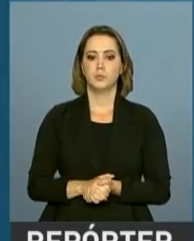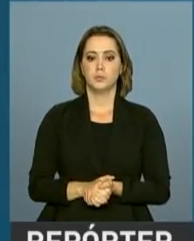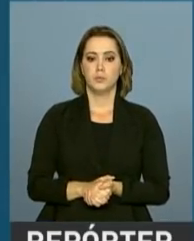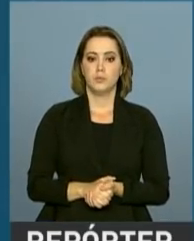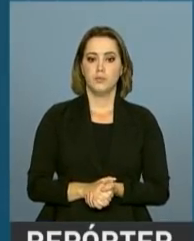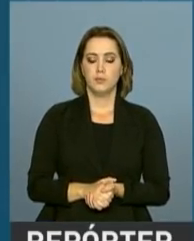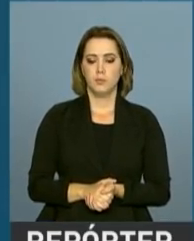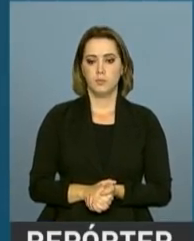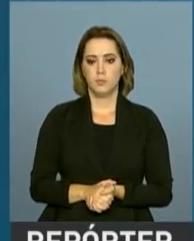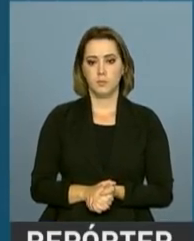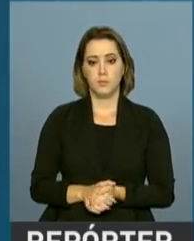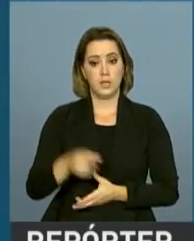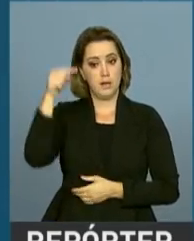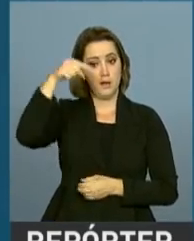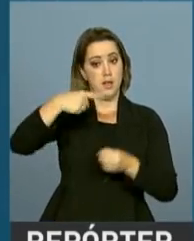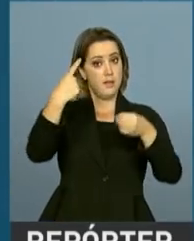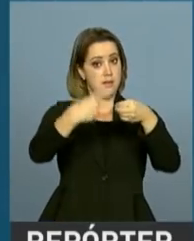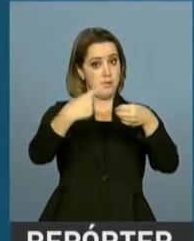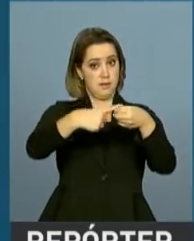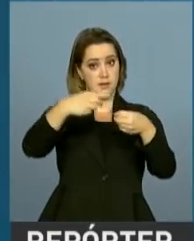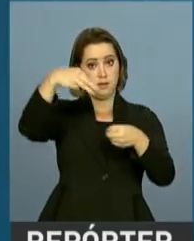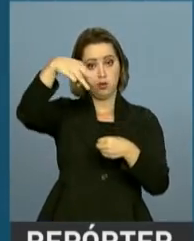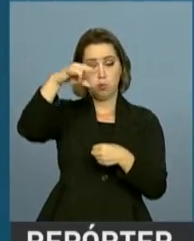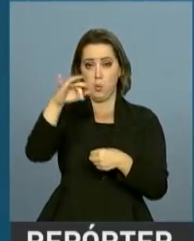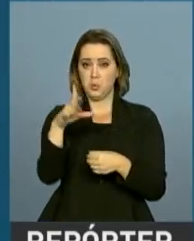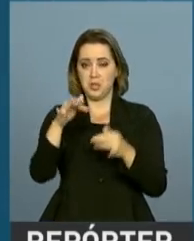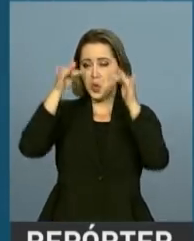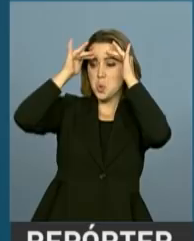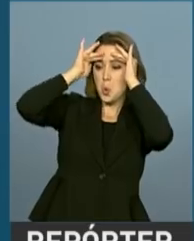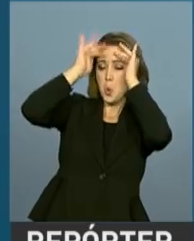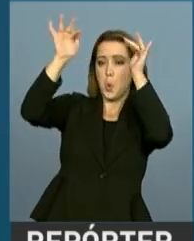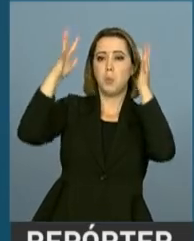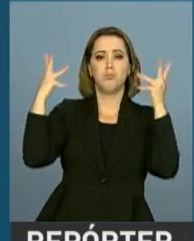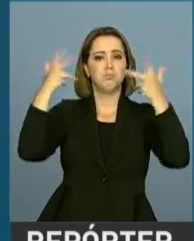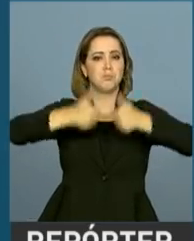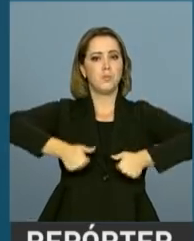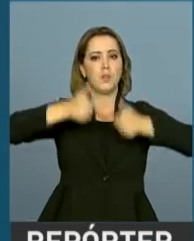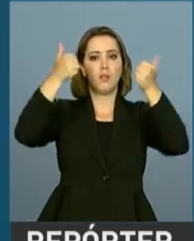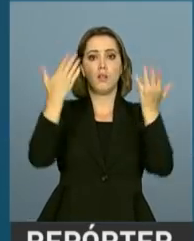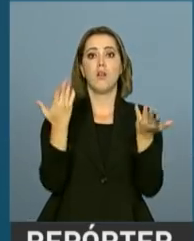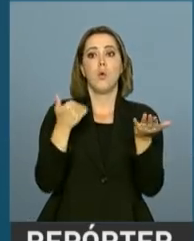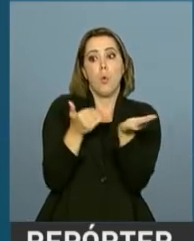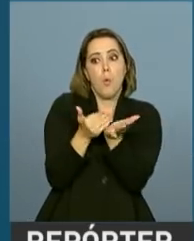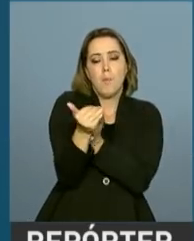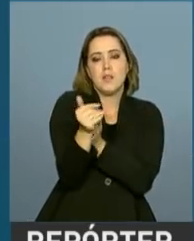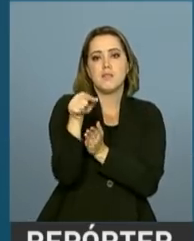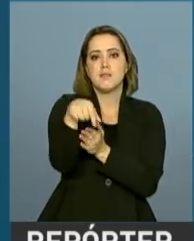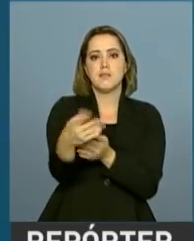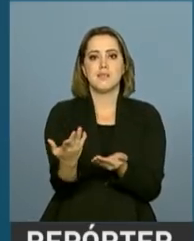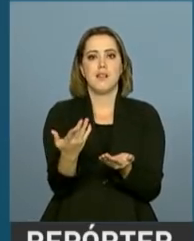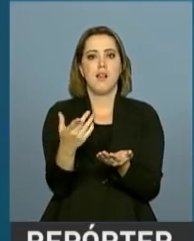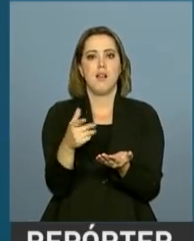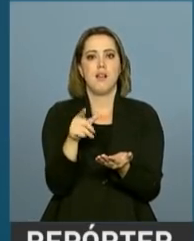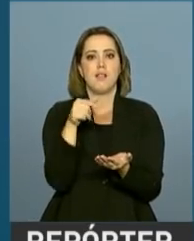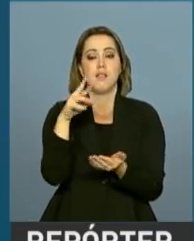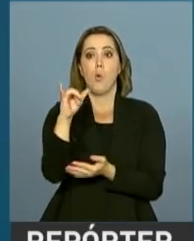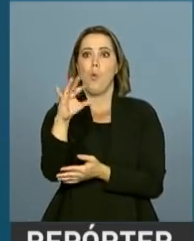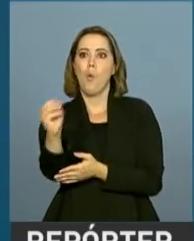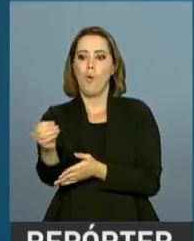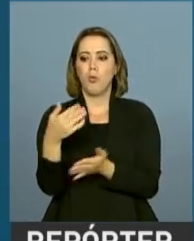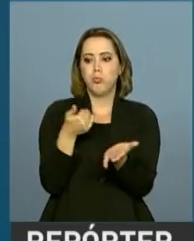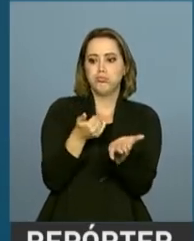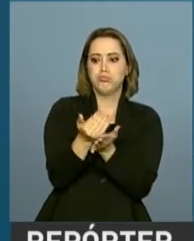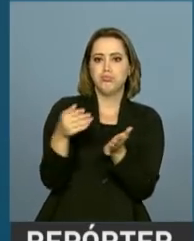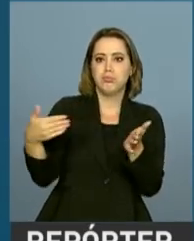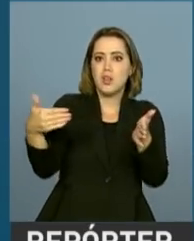Monteiro esta honra extraordinária de ser a porta de entrada do São Francisco